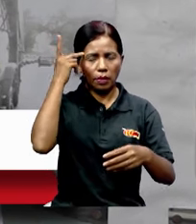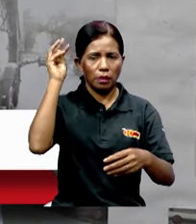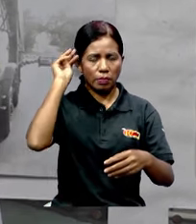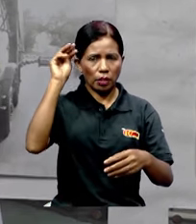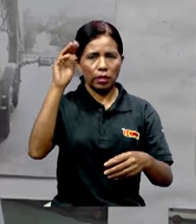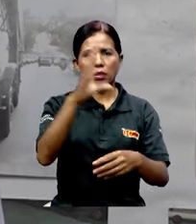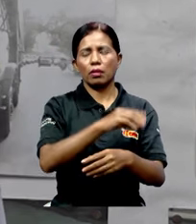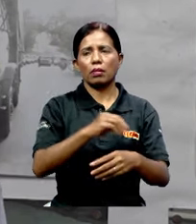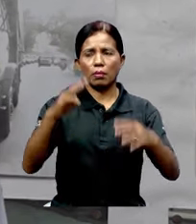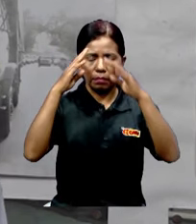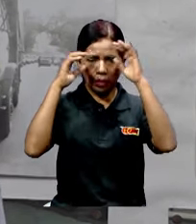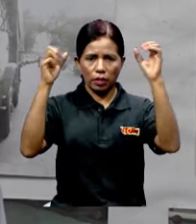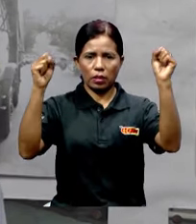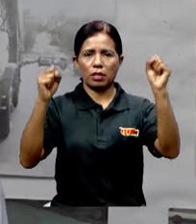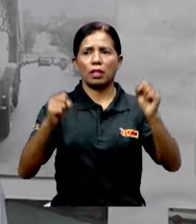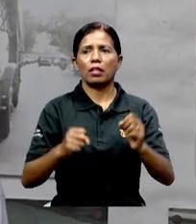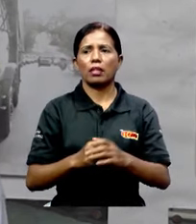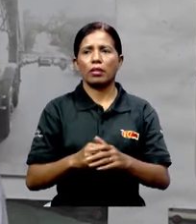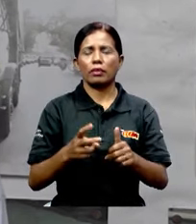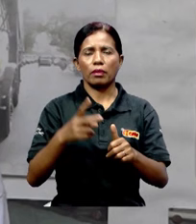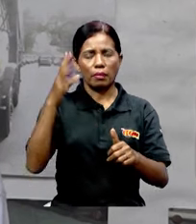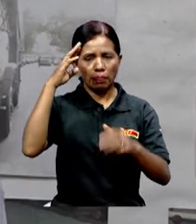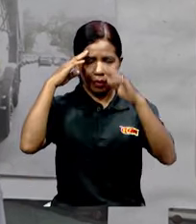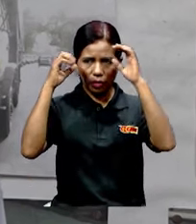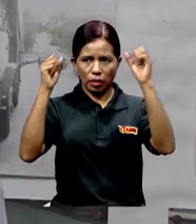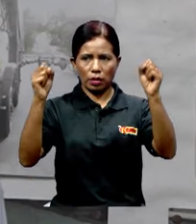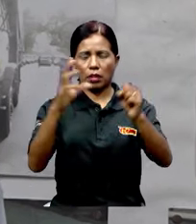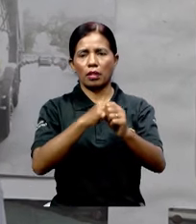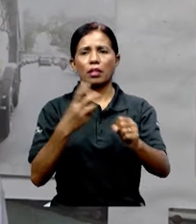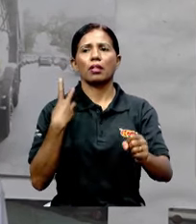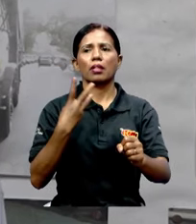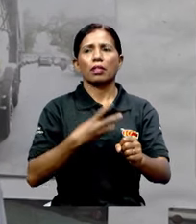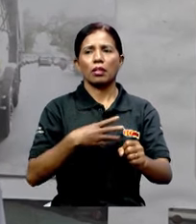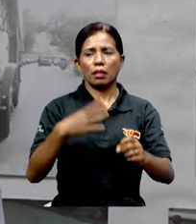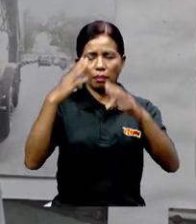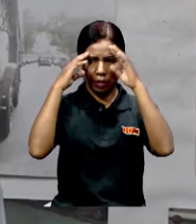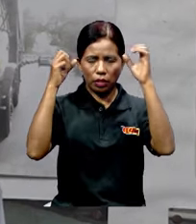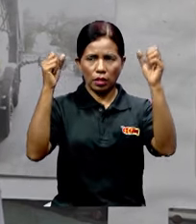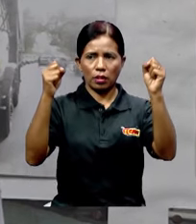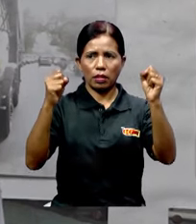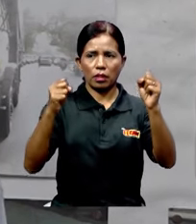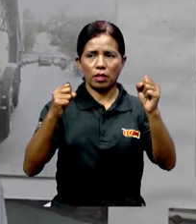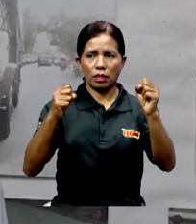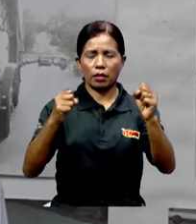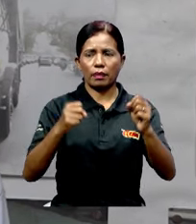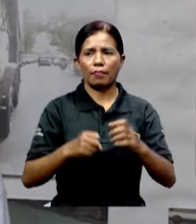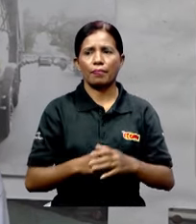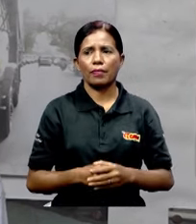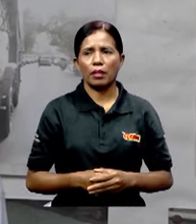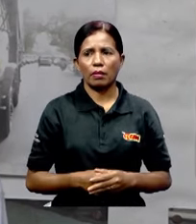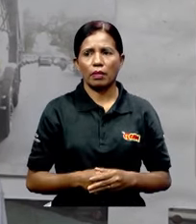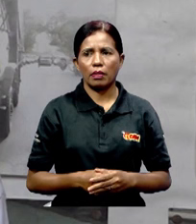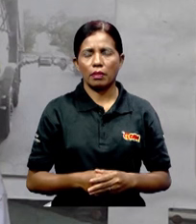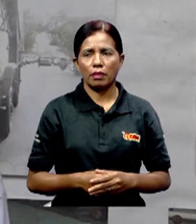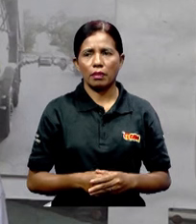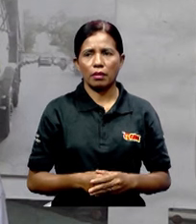Primeiro-Ministro, nomos Vice-Primeiro-Ministro, nomos baitenha Presidente, senhores. Baitenha Presidente da